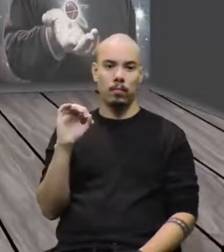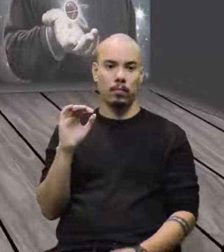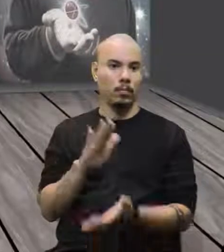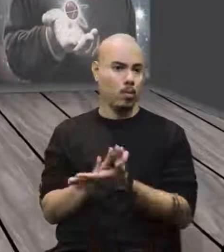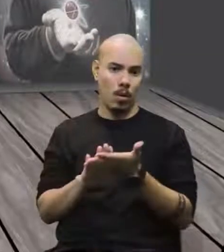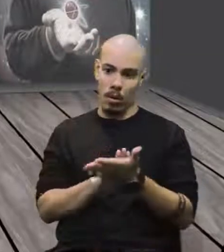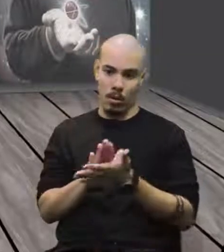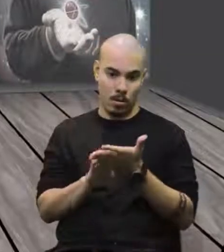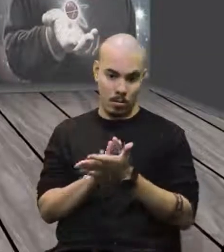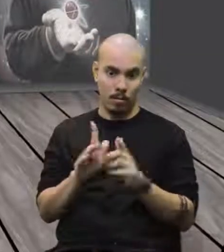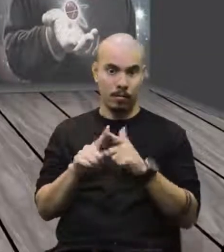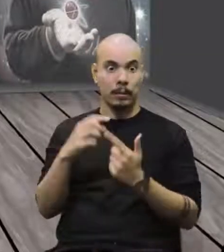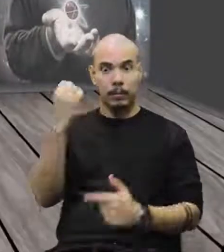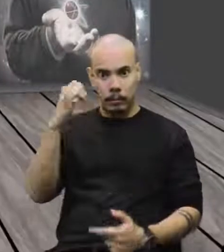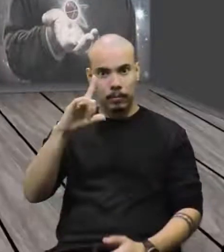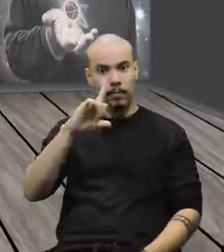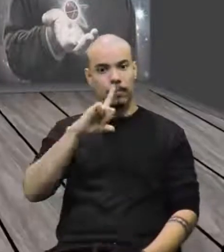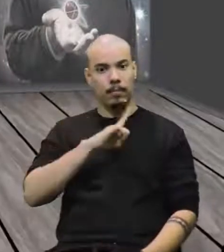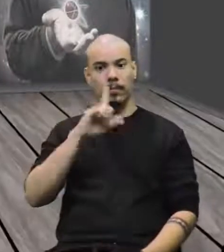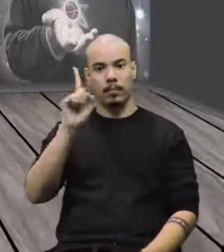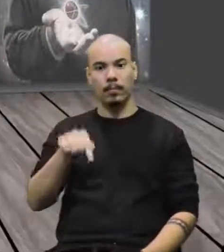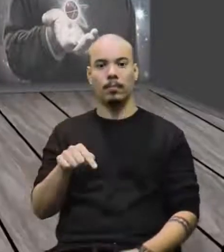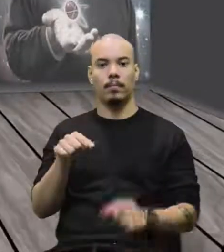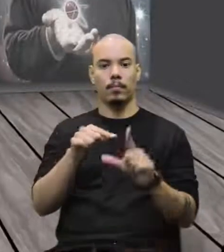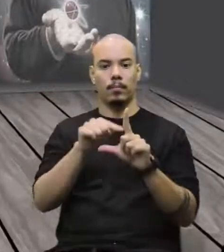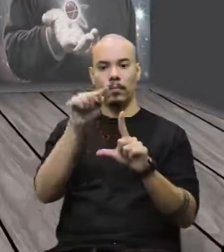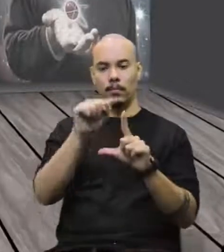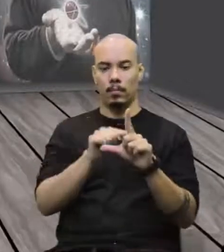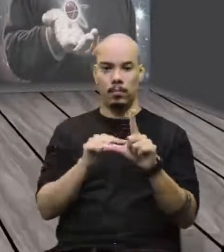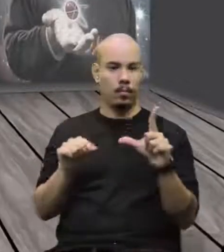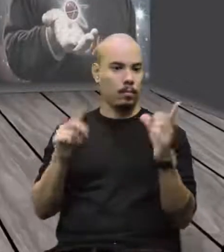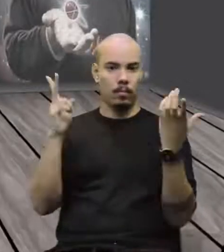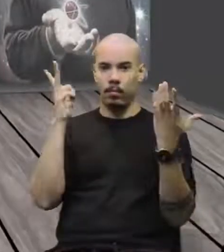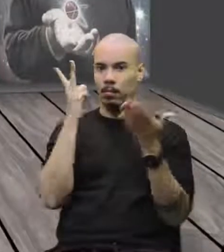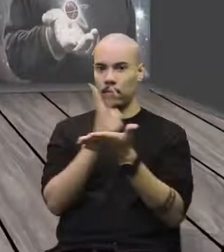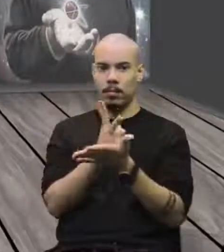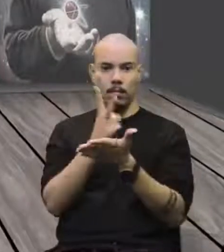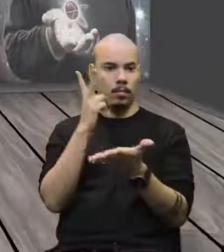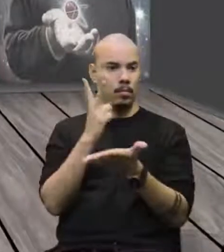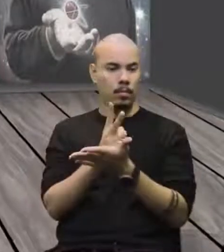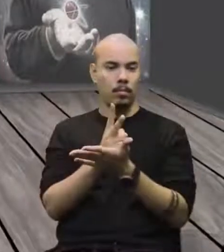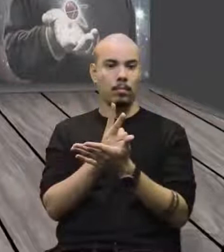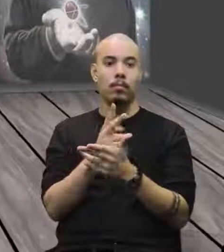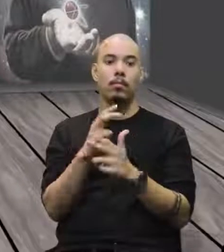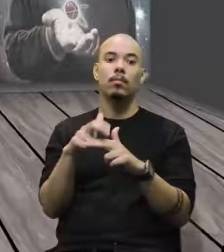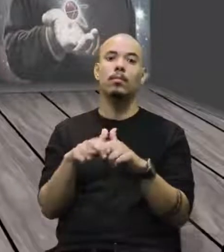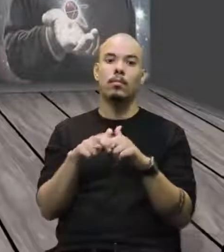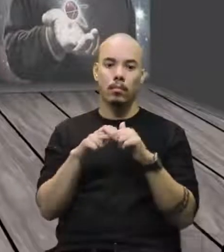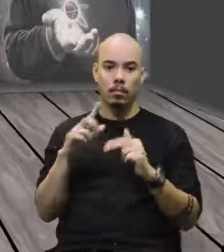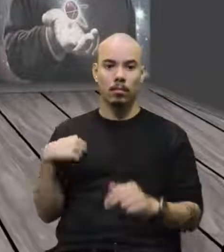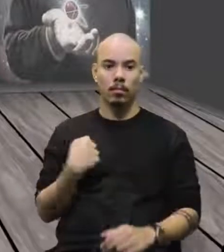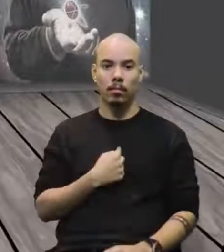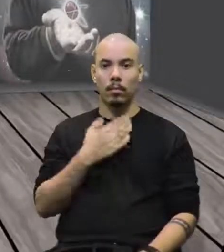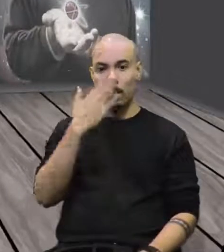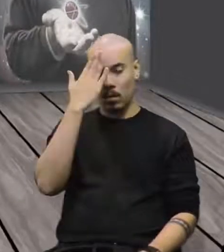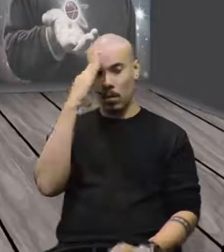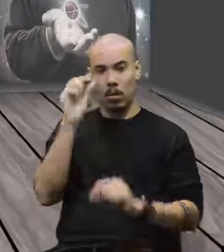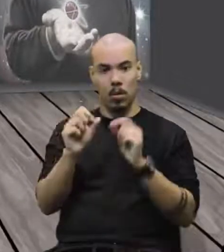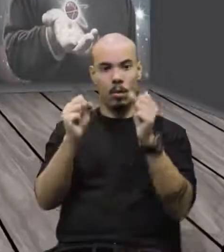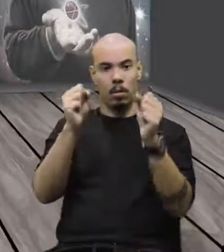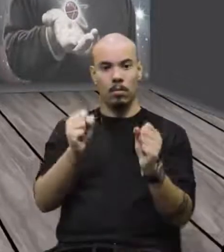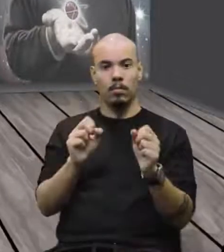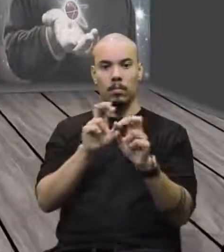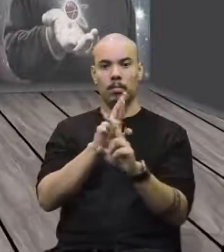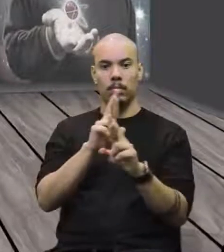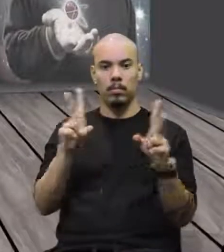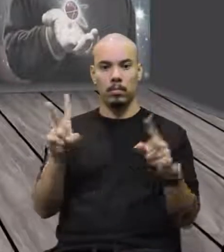nada, né? Mas se existir, ela é perpendicular. Ela tem que ser, né? Ao plano BV. Então, a carga. O que pode ser diferente